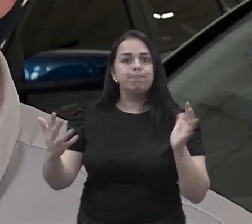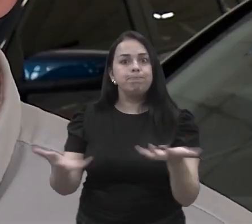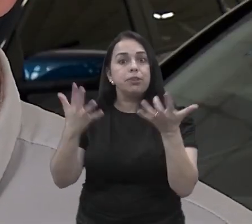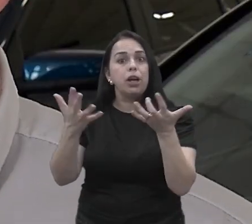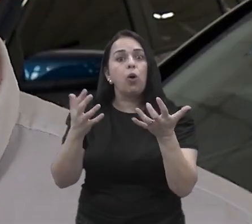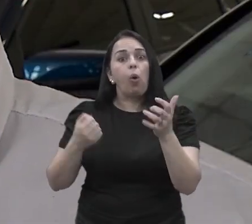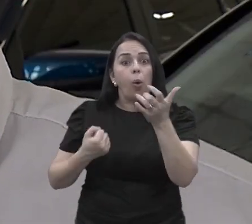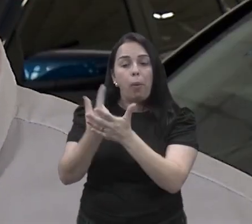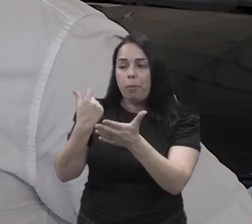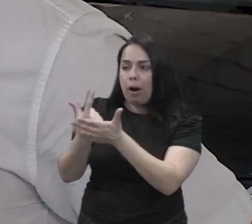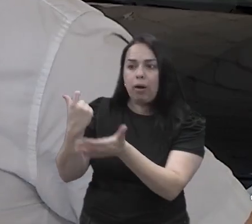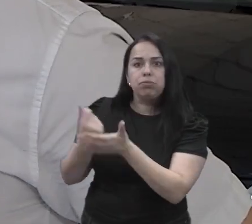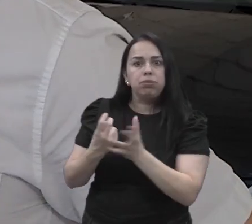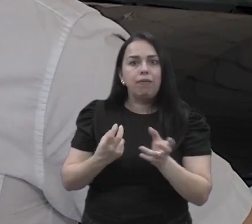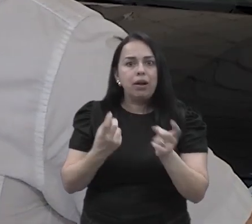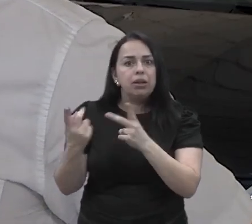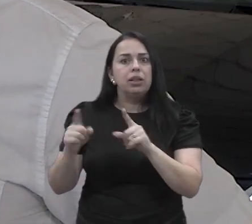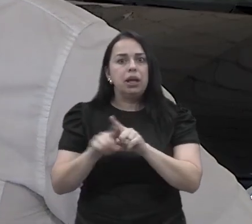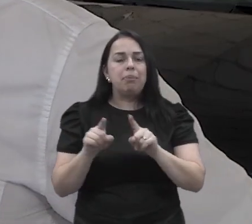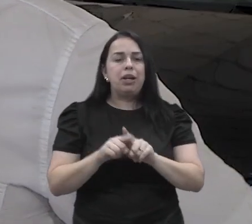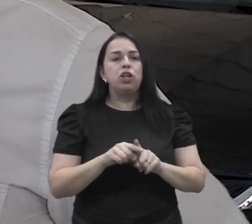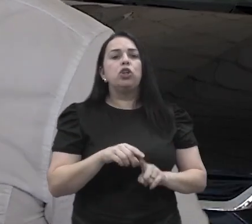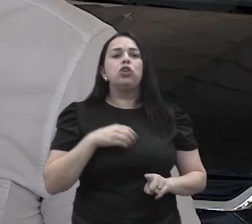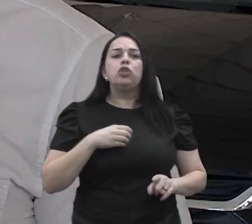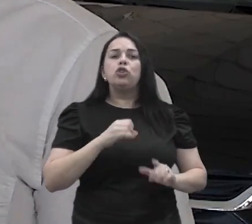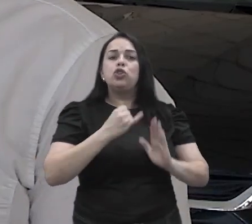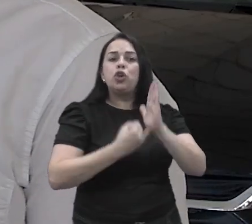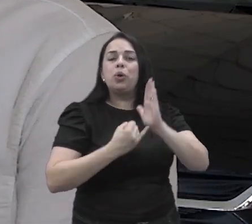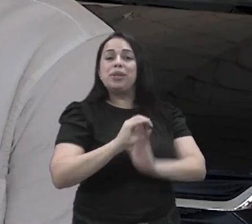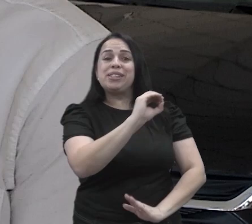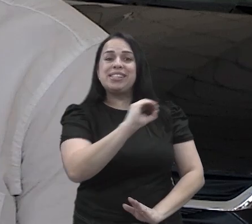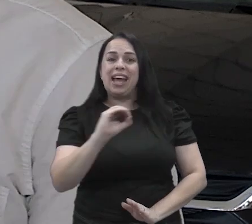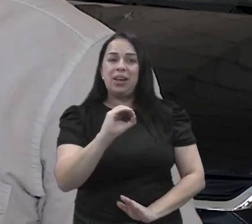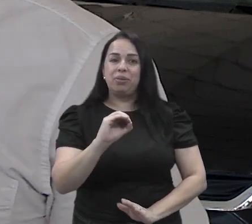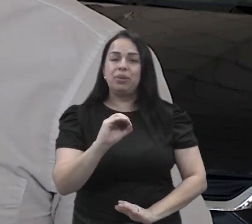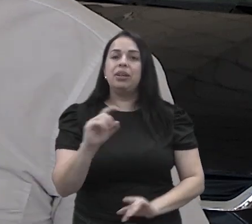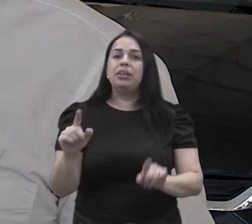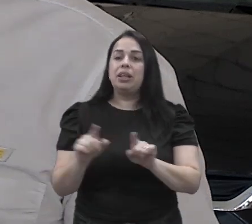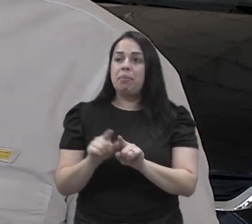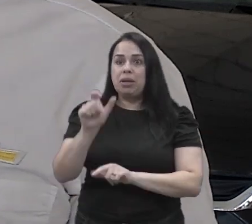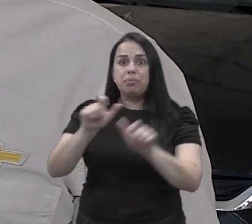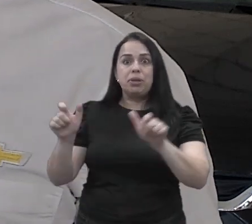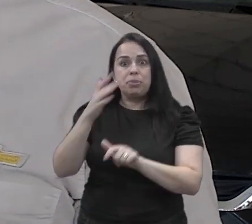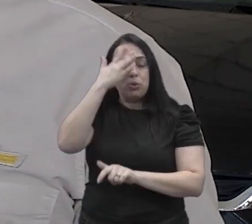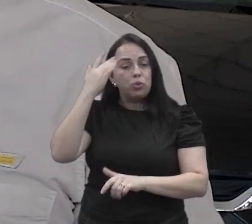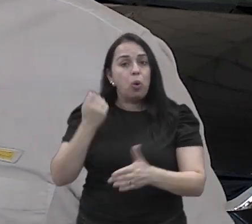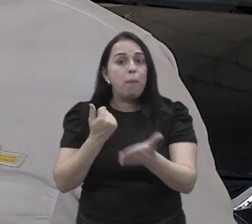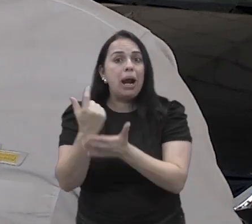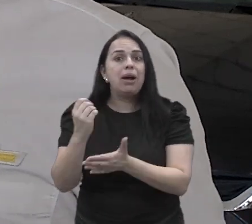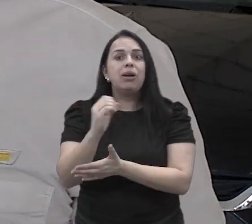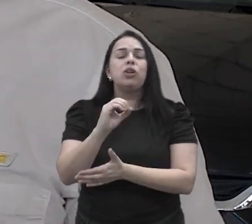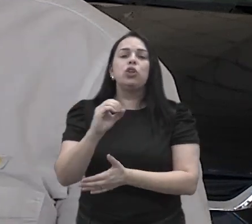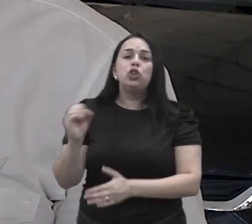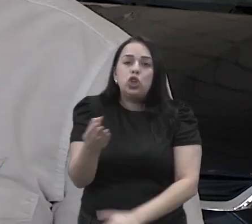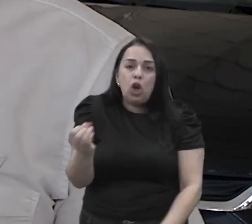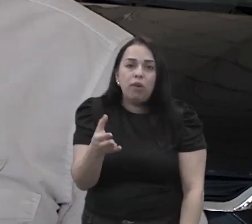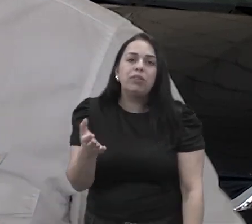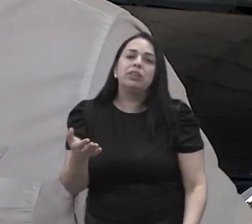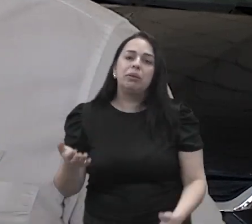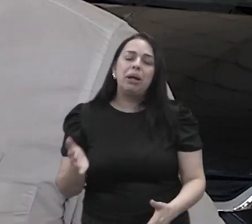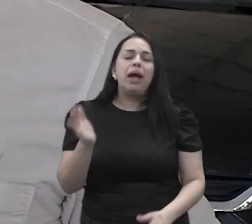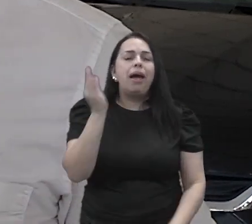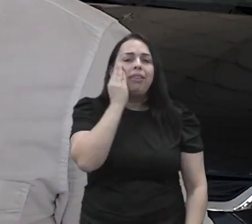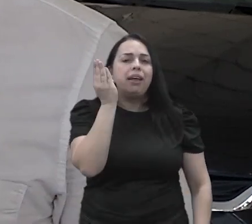evitar queda nas vendas. A taxa de incentivo, e com essa taxa de incentivo a gente consegue fazer juros zero nos carros zero